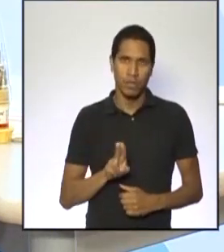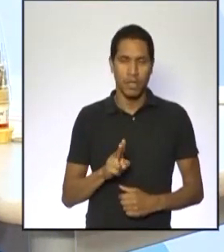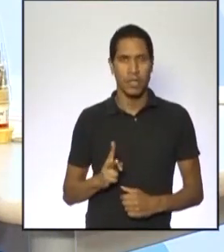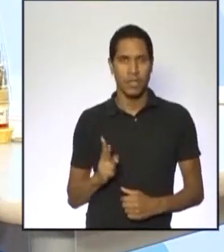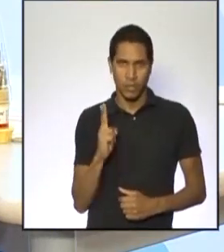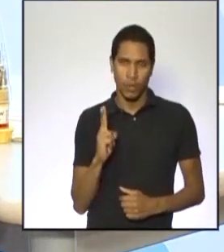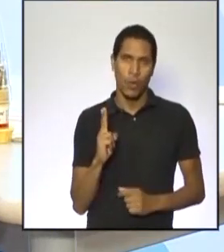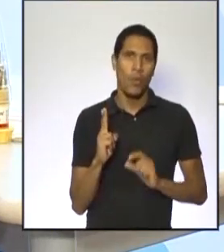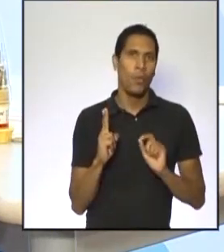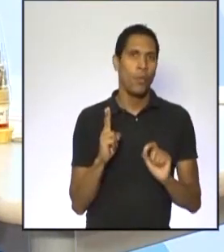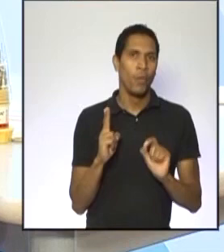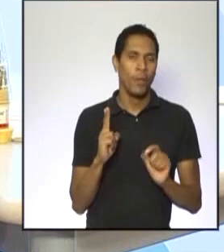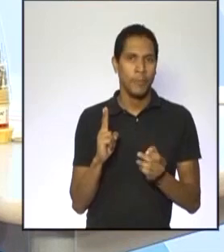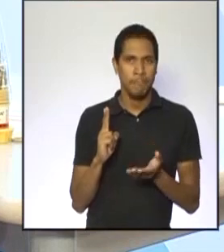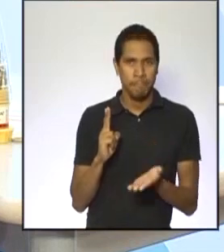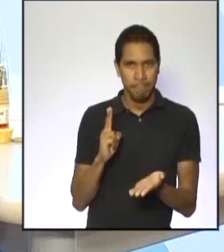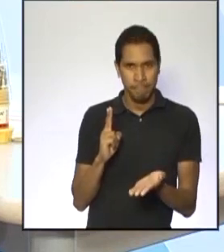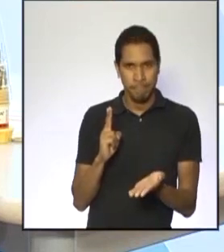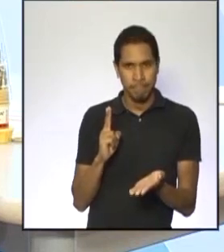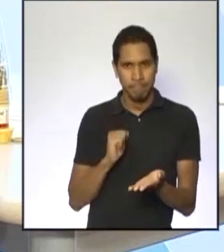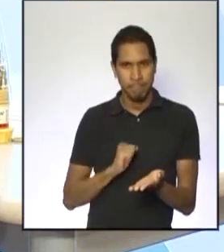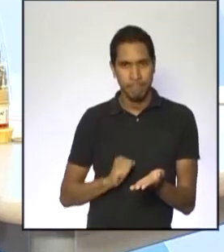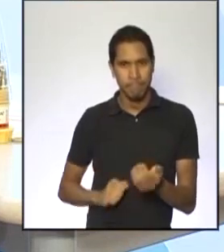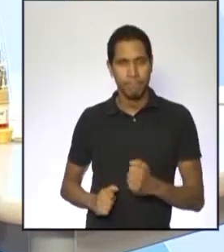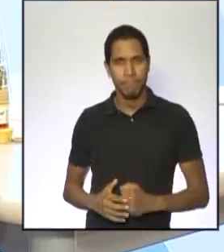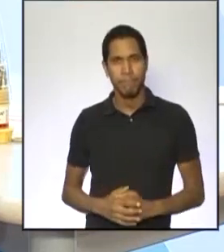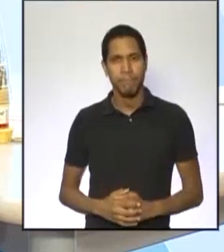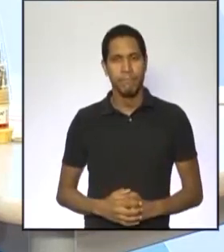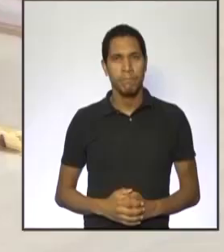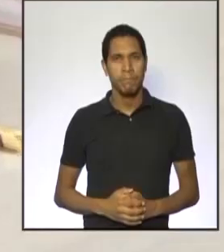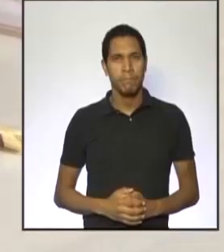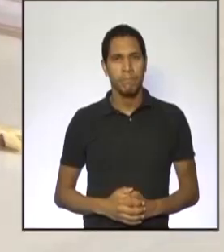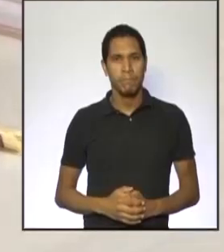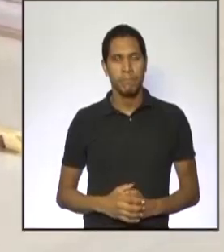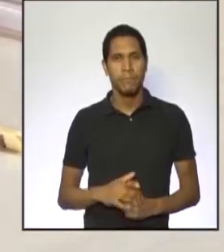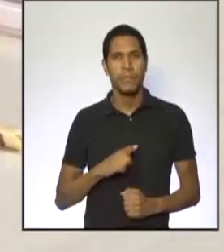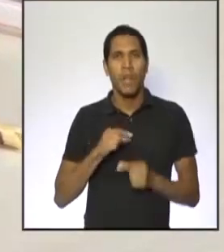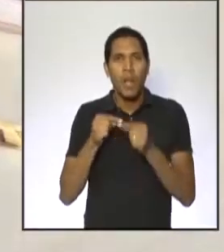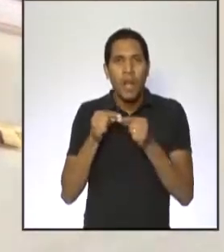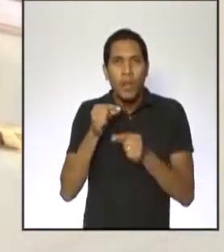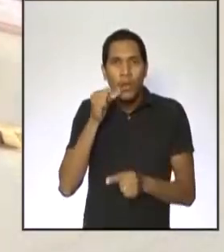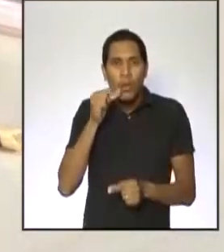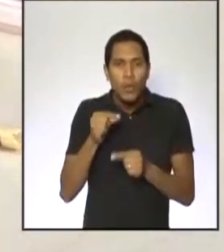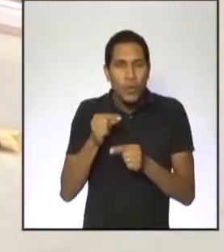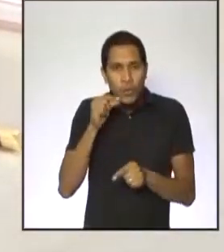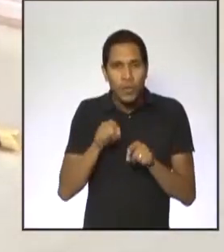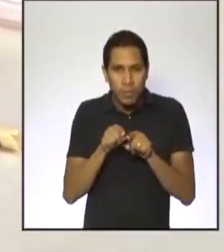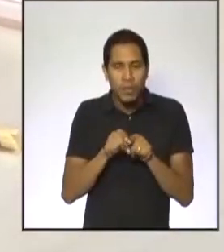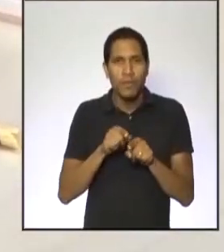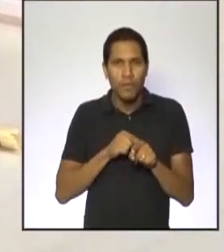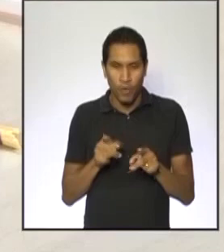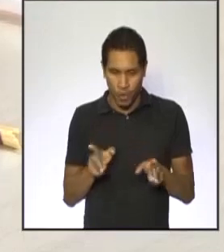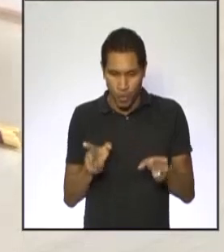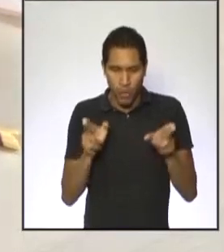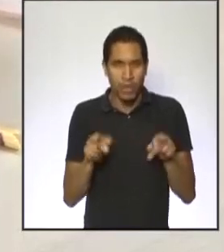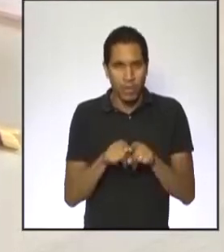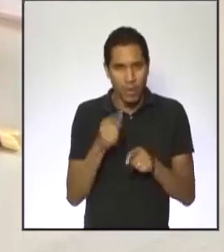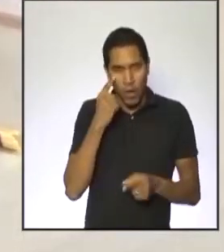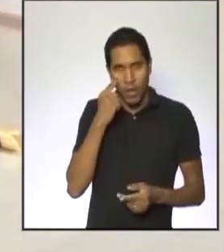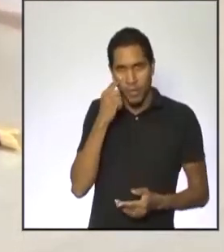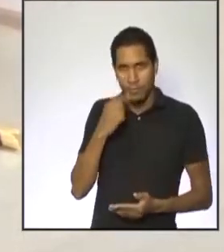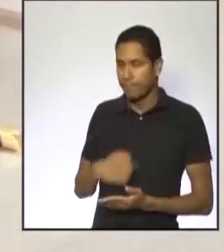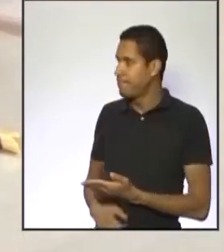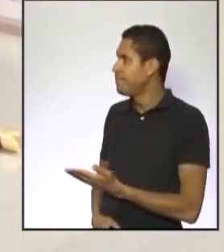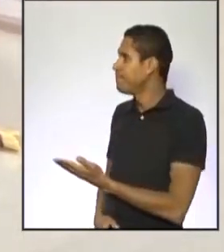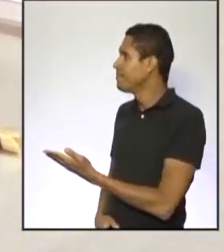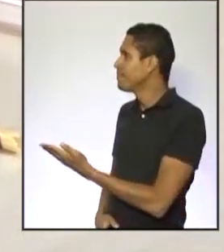2 centímetros de um pedaço de canudo para a gente fazer o carrinho. Isso vai para quê? Vocês já